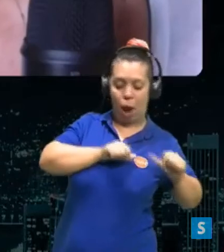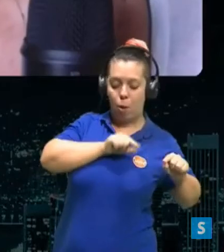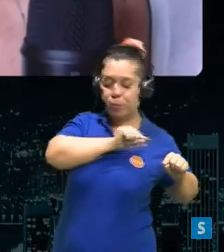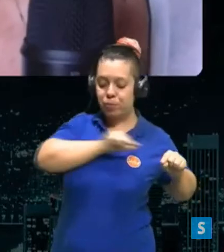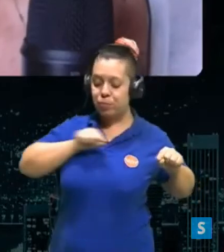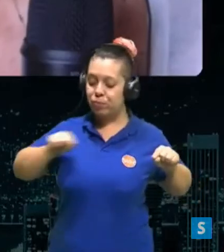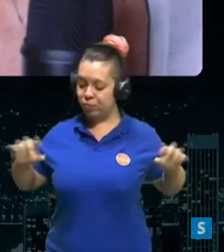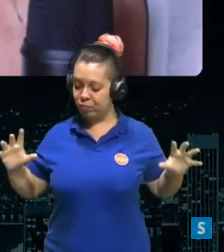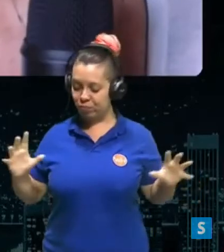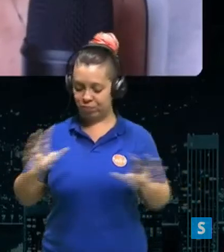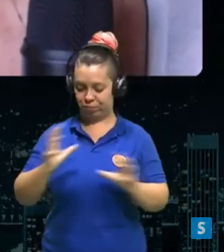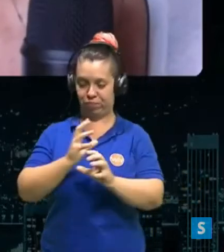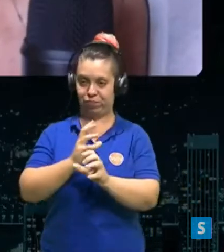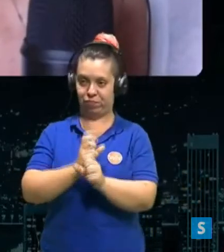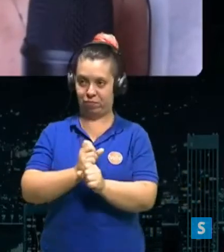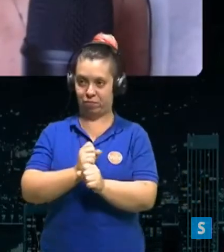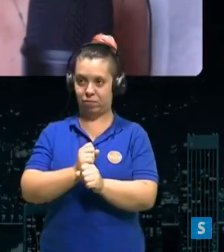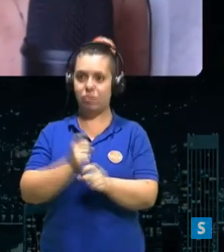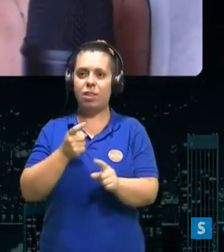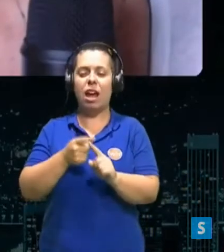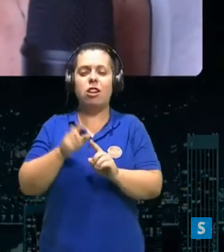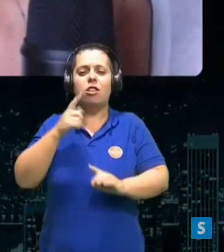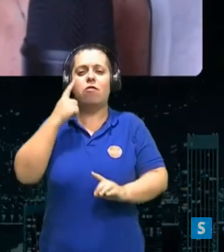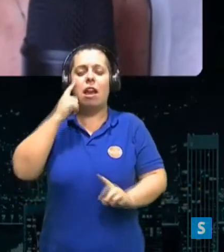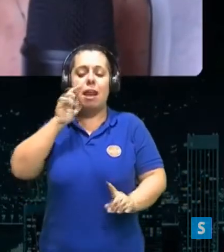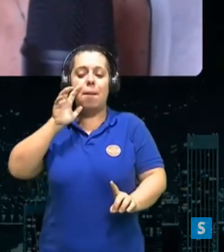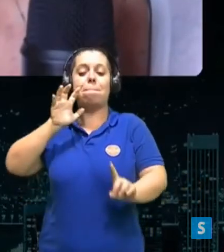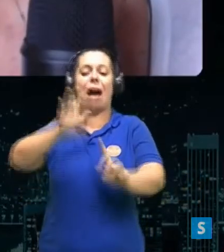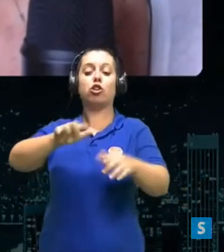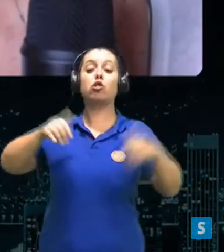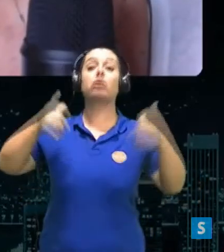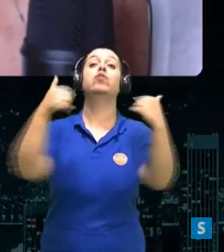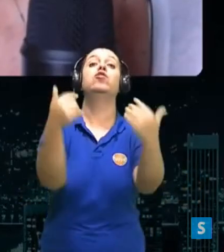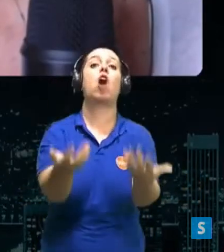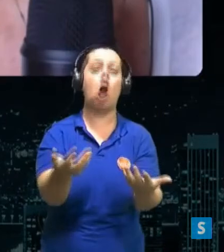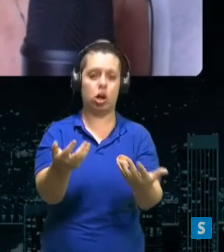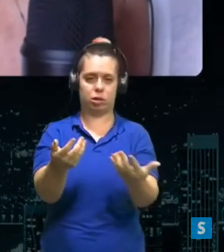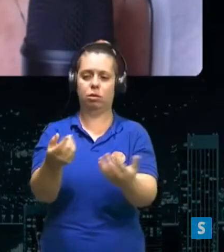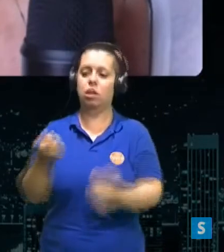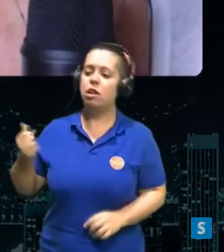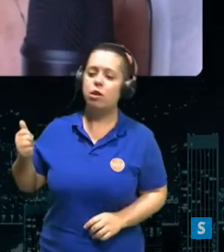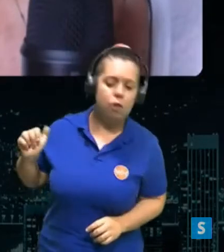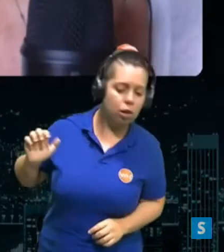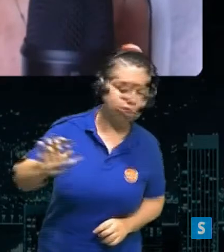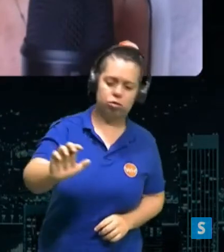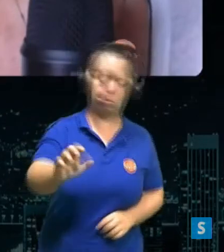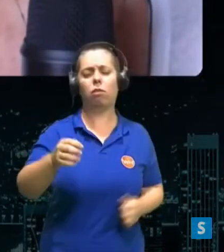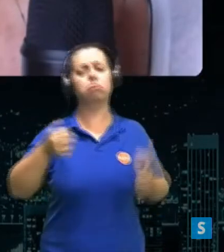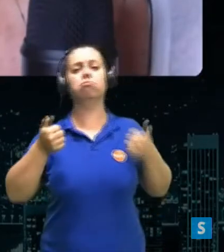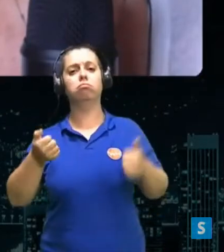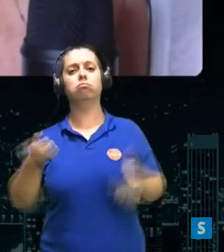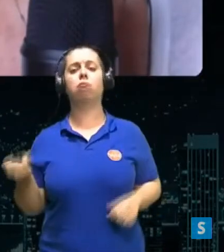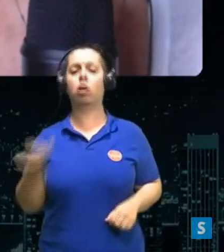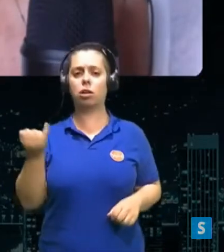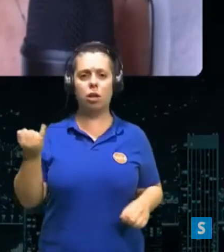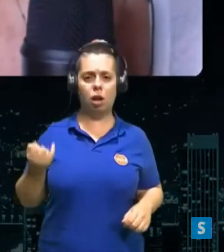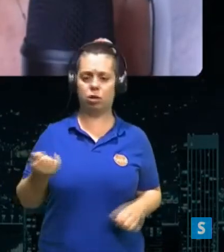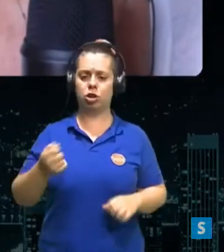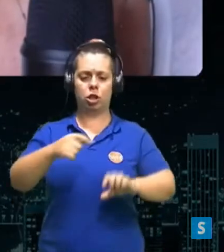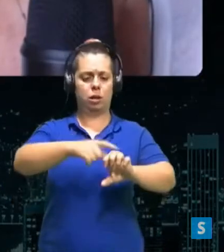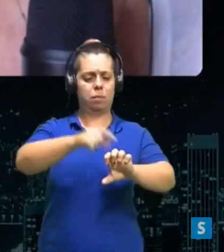o impacto que aquilo que a gente faz fora lá no mundo no que O que é muito importante investir em